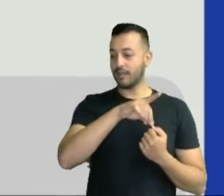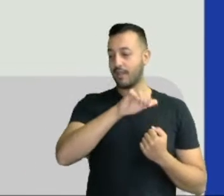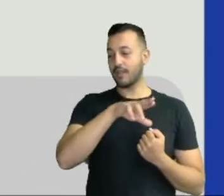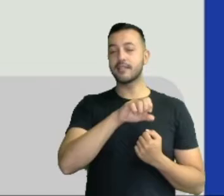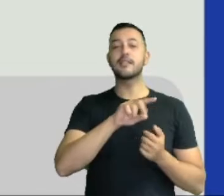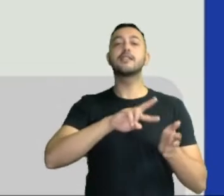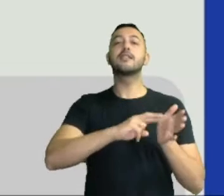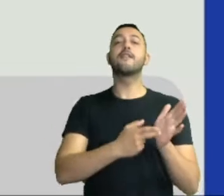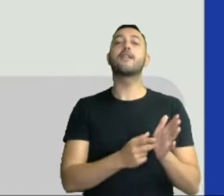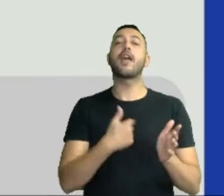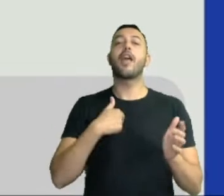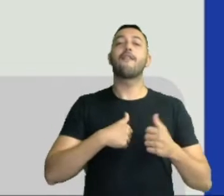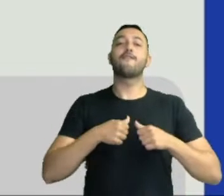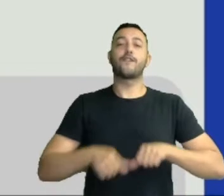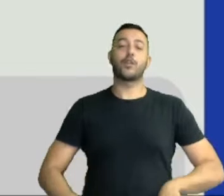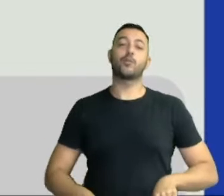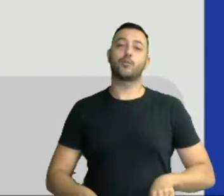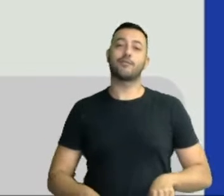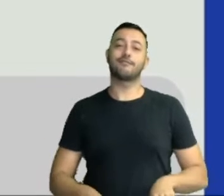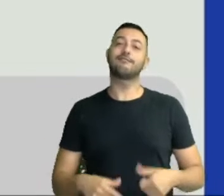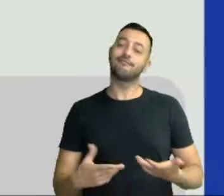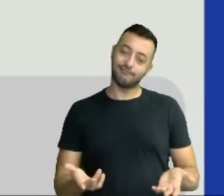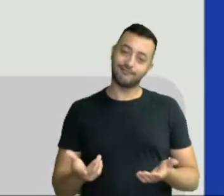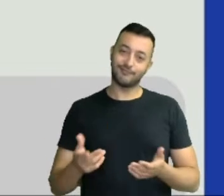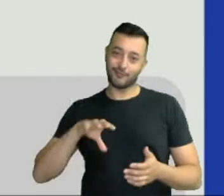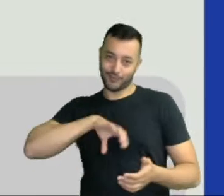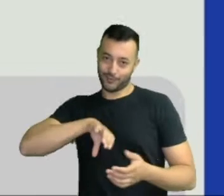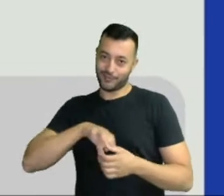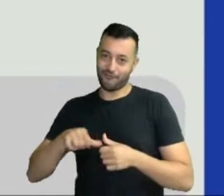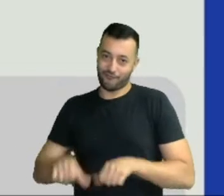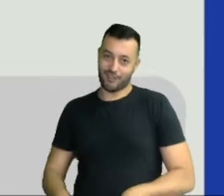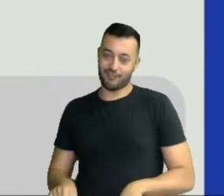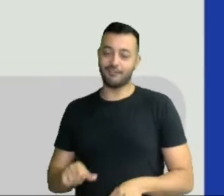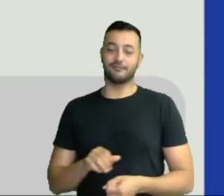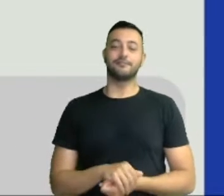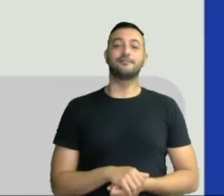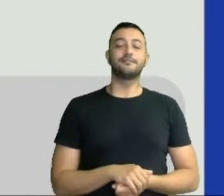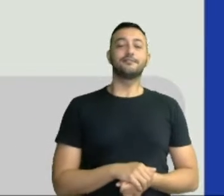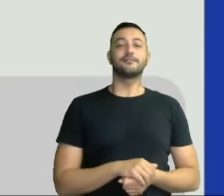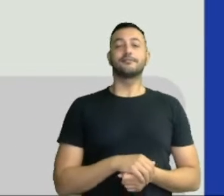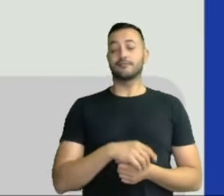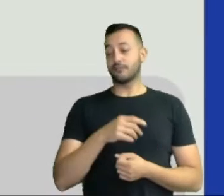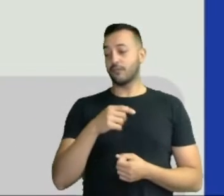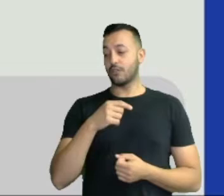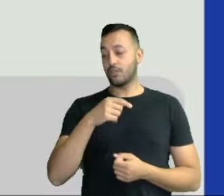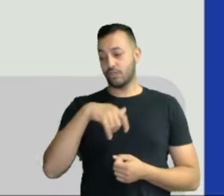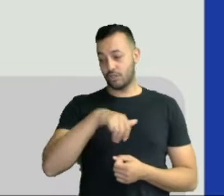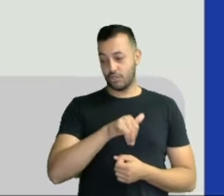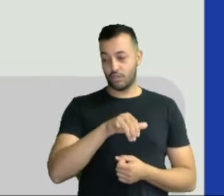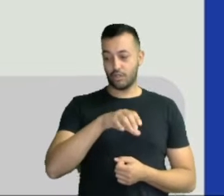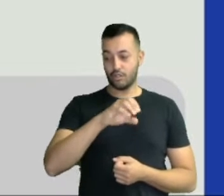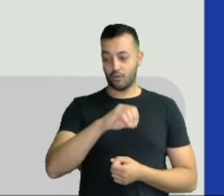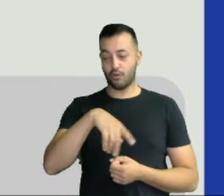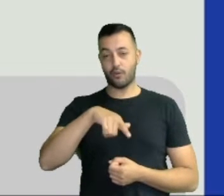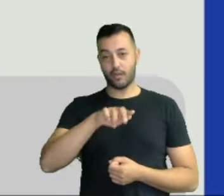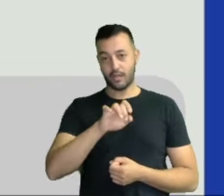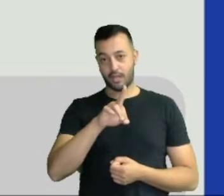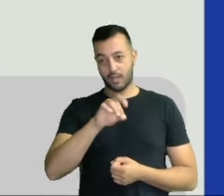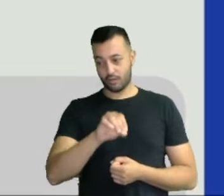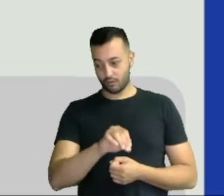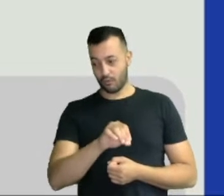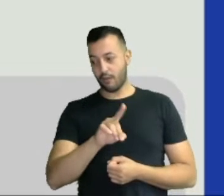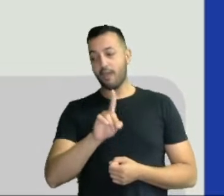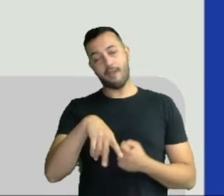significa eu fico, que é o nosso ficar em português. Yo quedo, que é o verbo